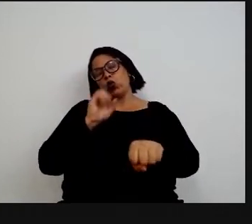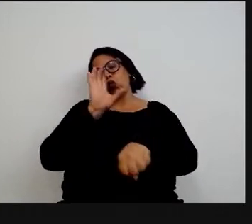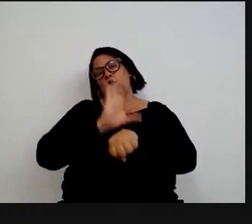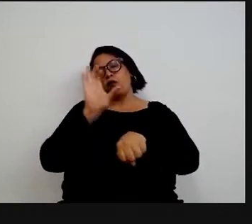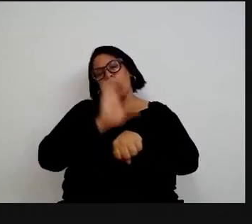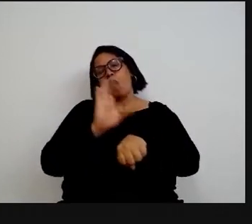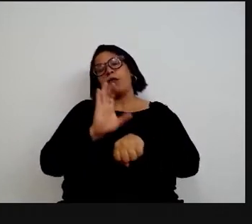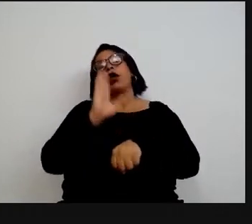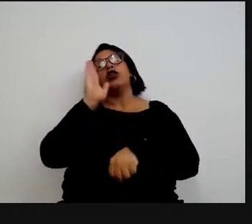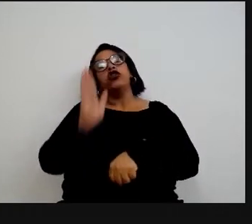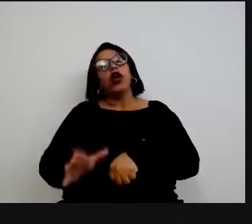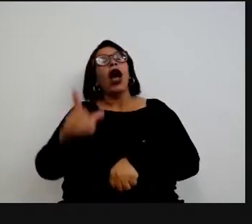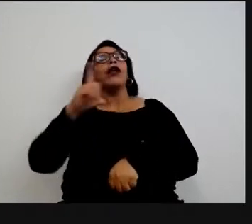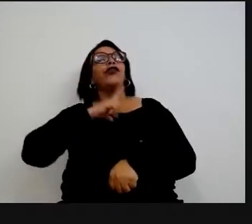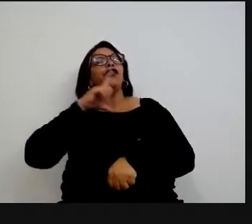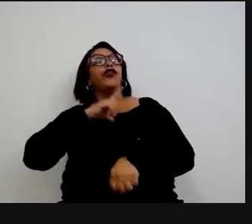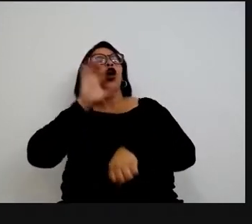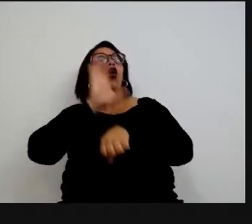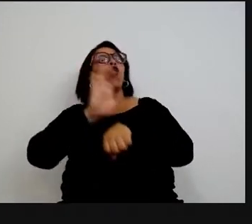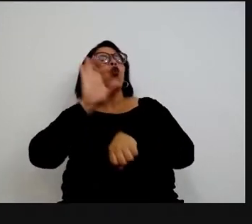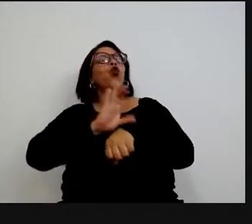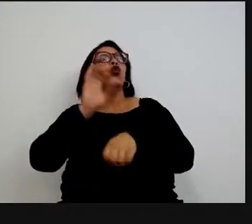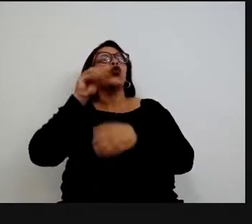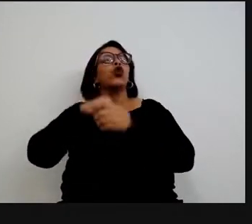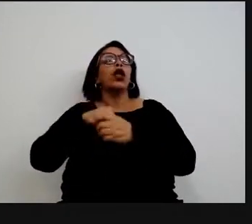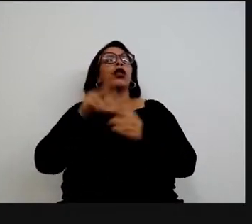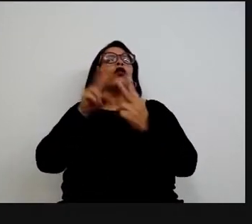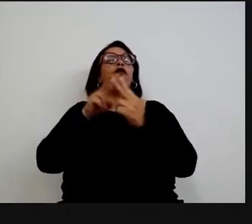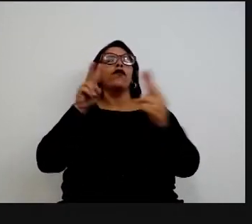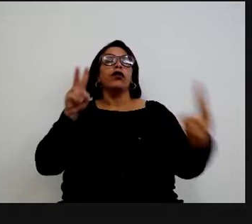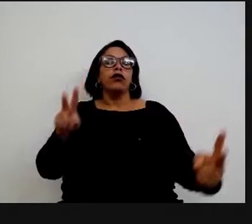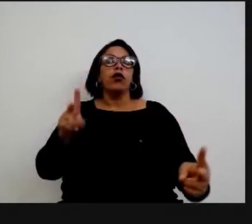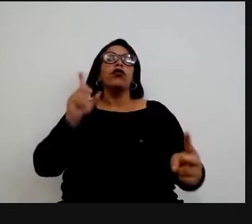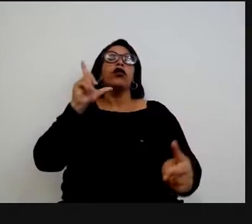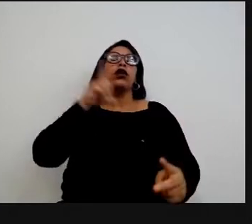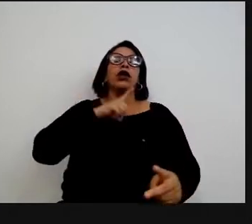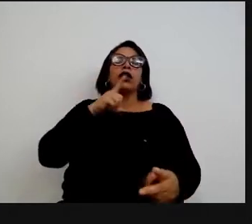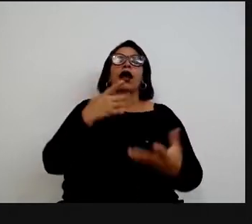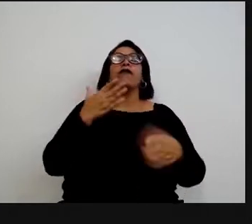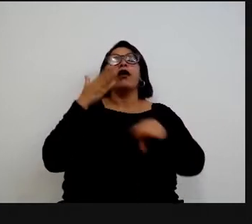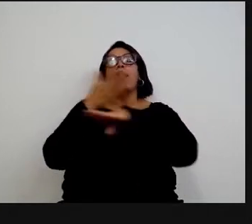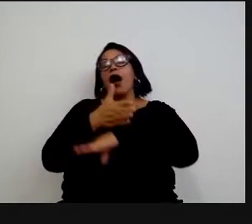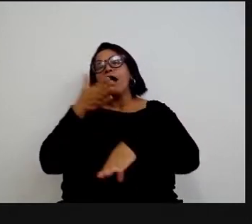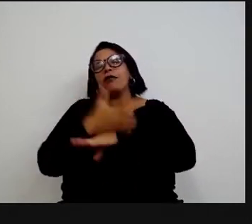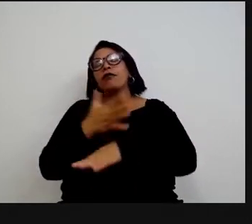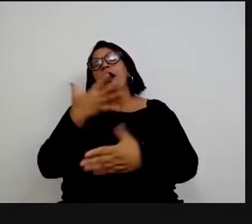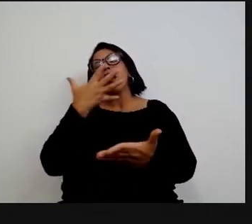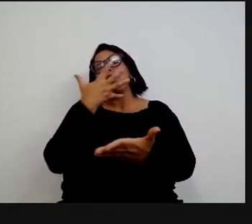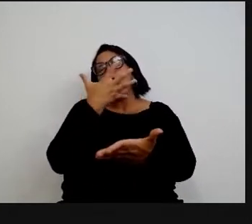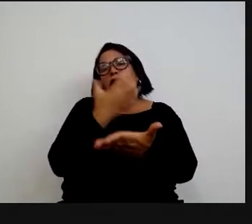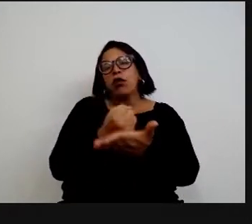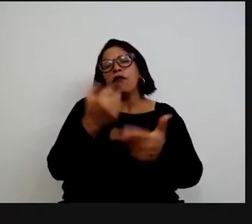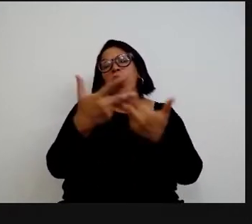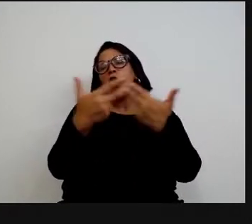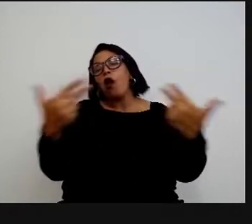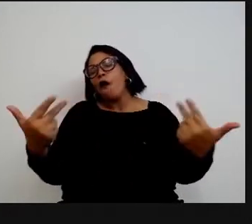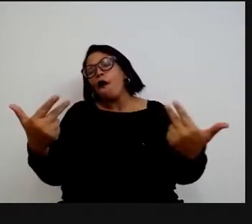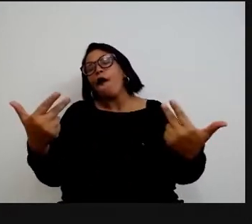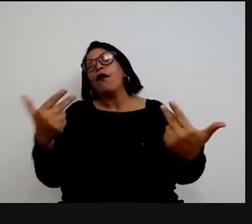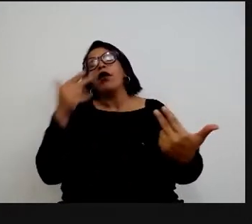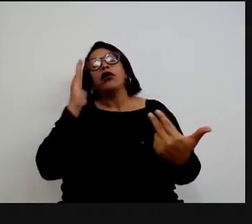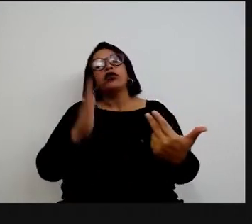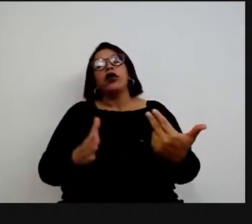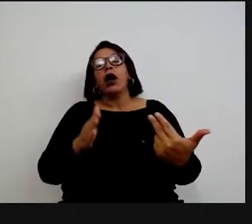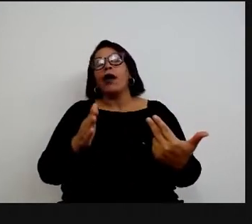tínhamos a IVG já pronta, com capacidade de nuvem, com capacidade de acesso simultâneo, sem sofrer